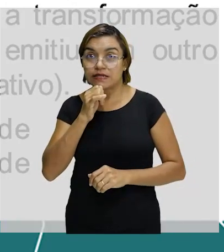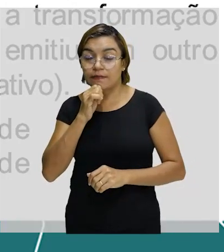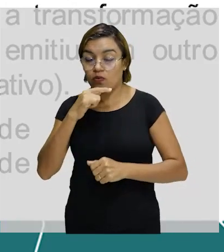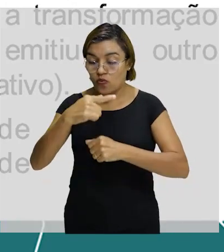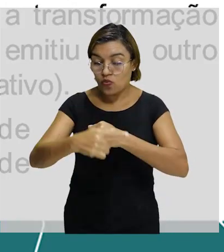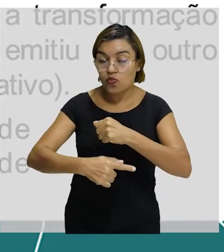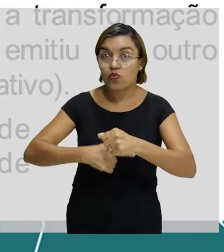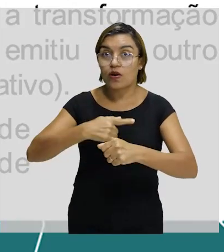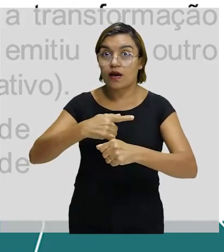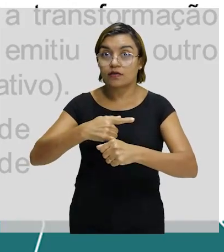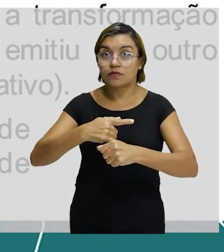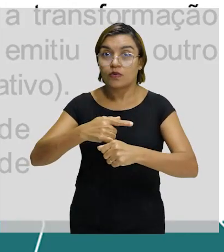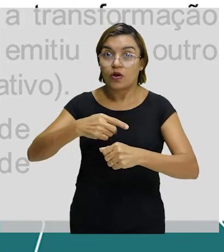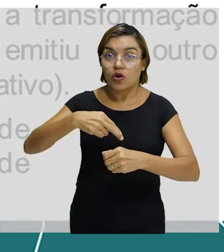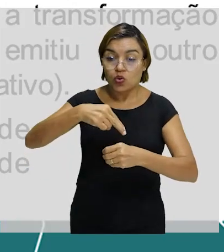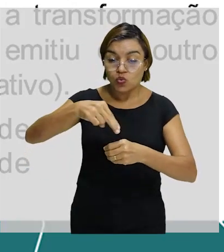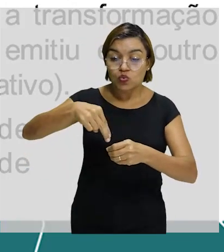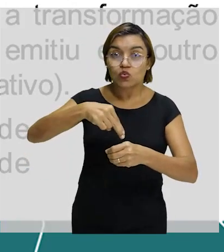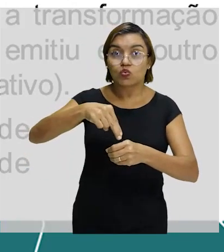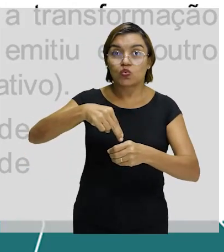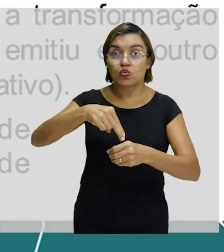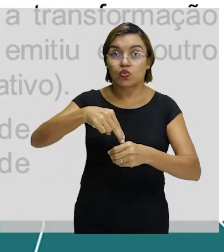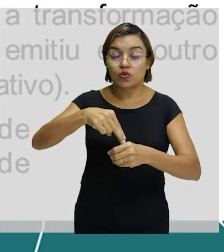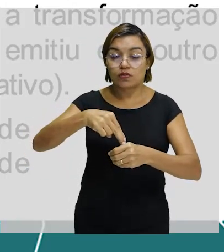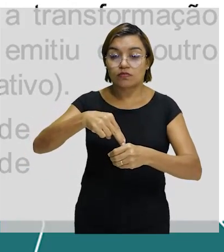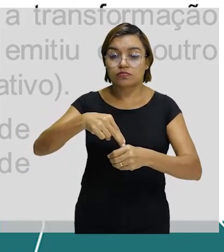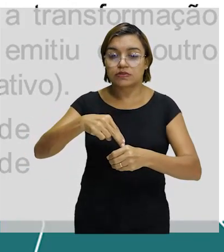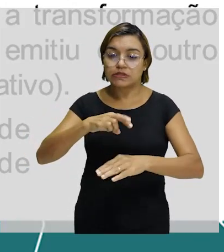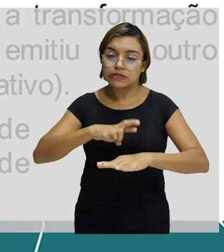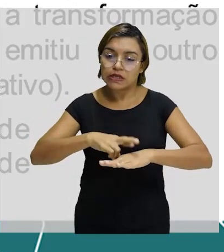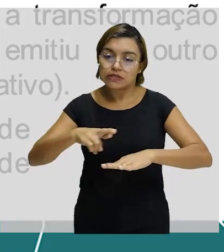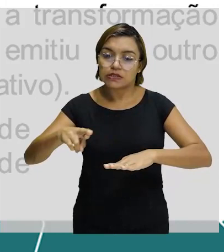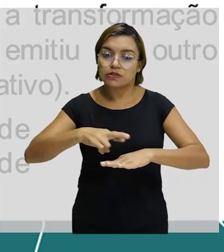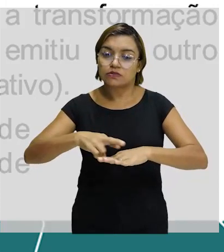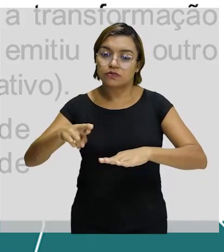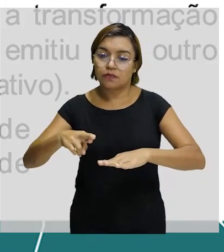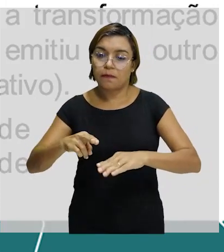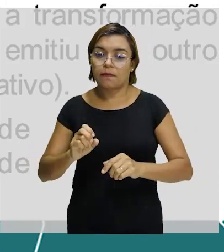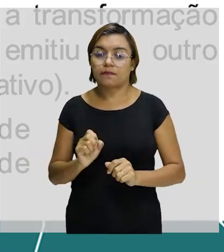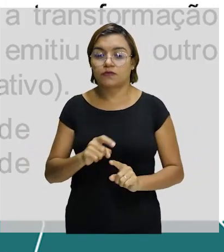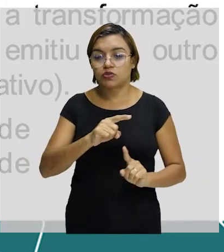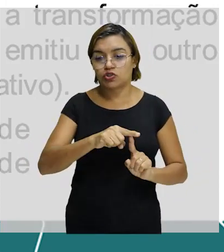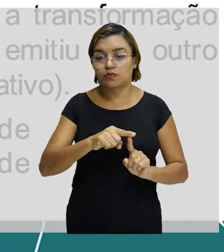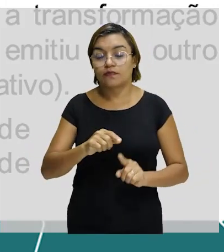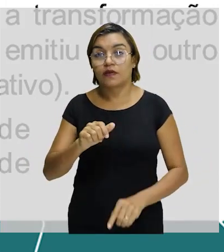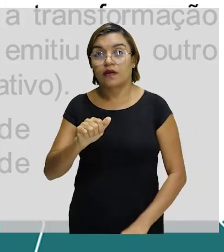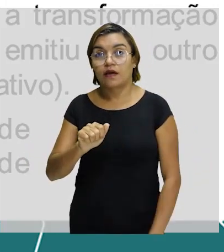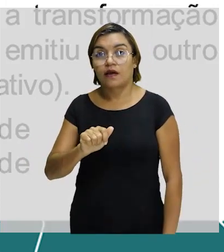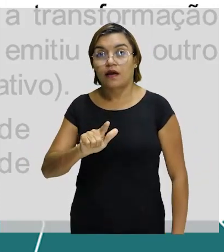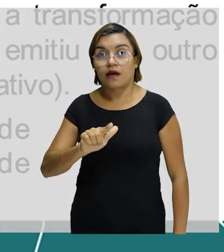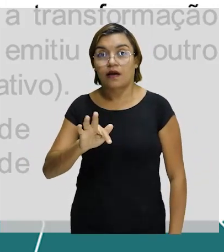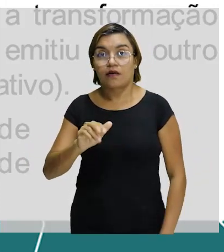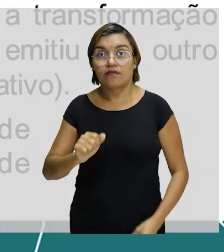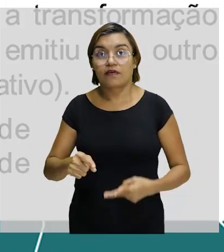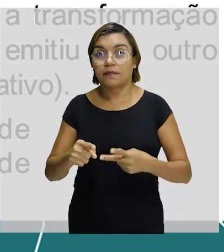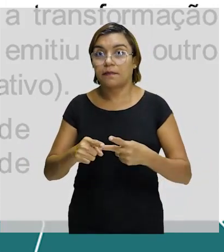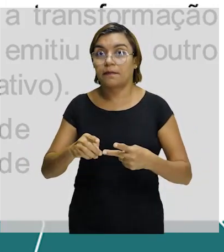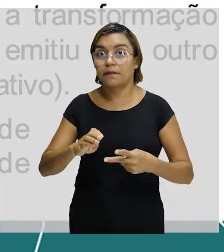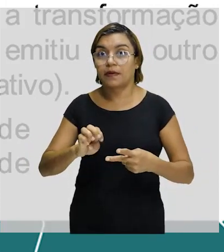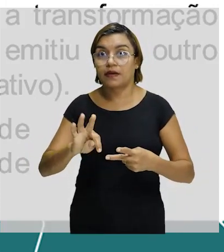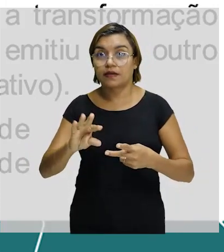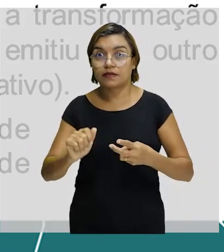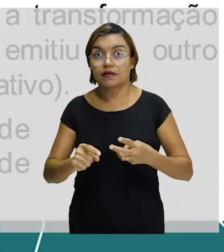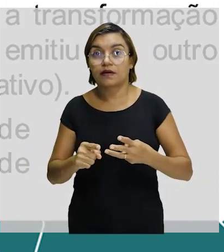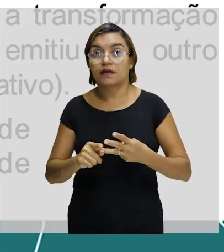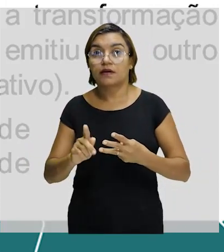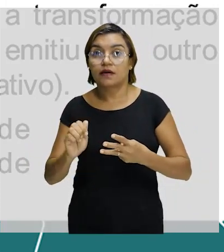do núcleo de um átomo. Essas radiações emitidas podem ser do tipo alfa, beta ou gama. Temos vídeos